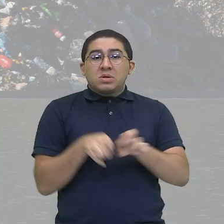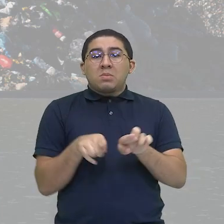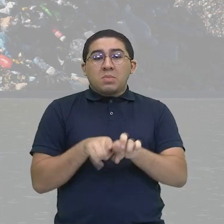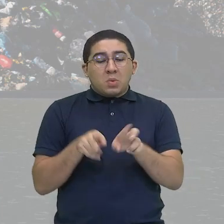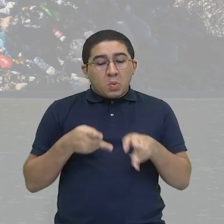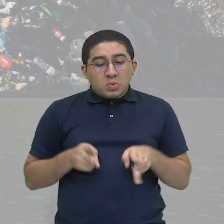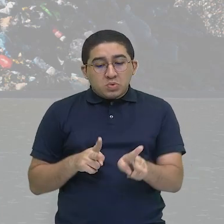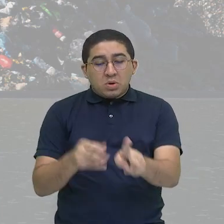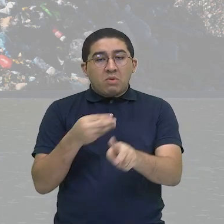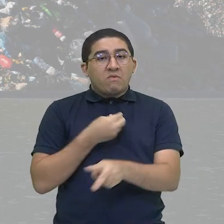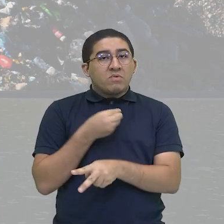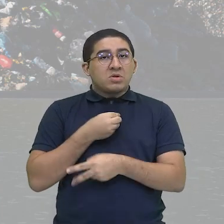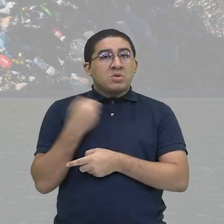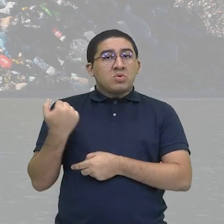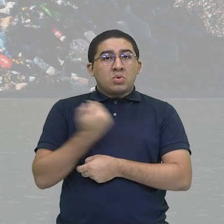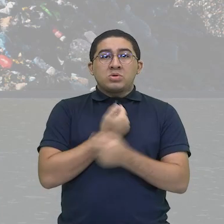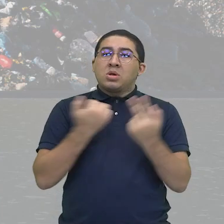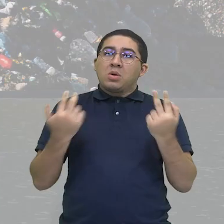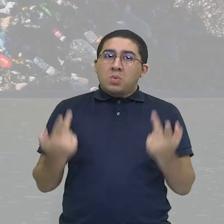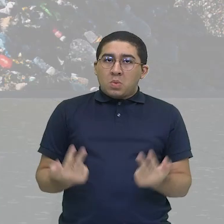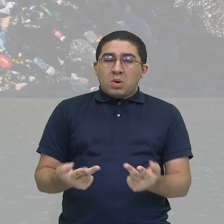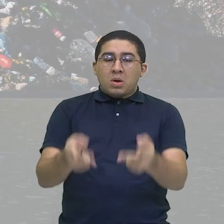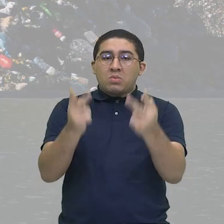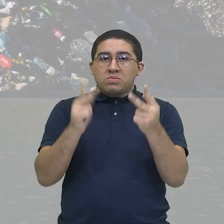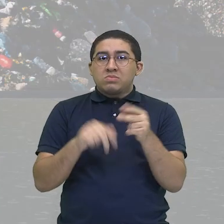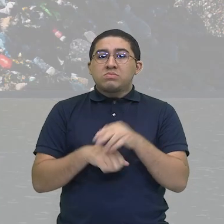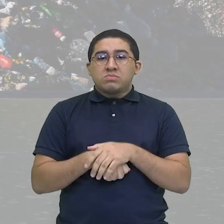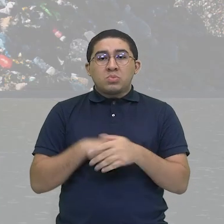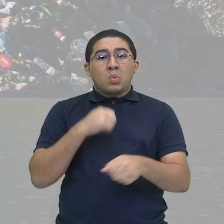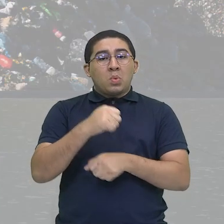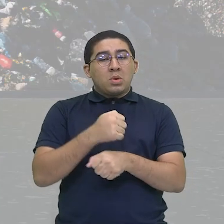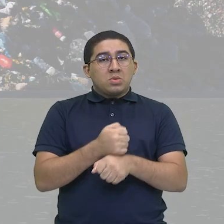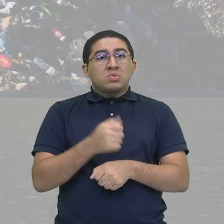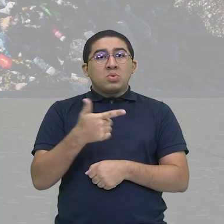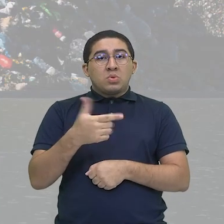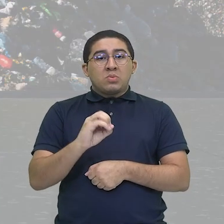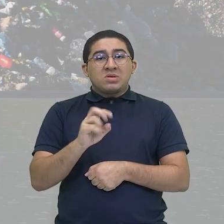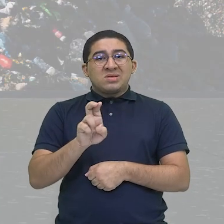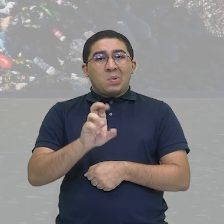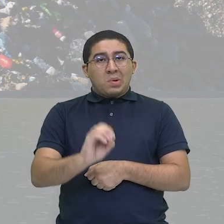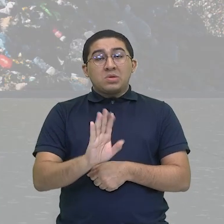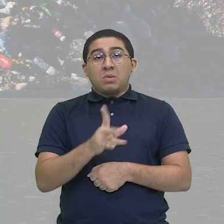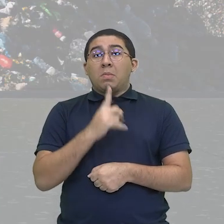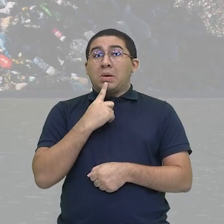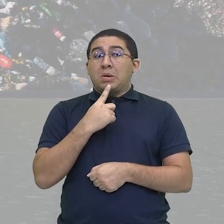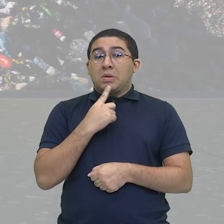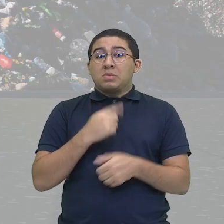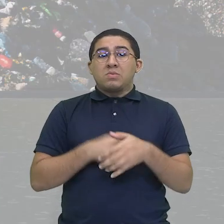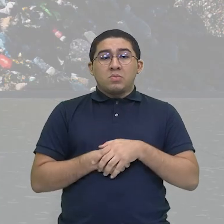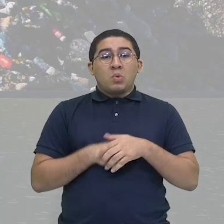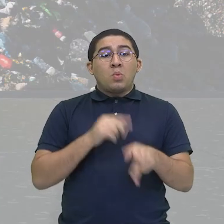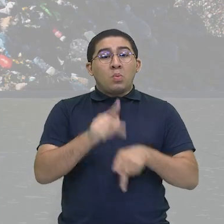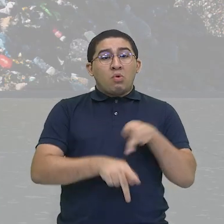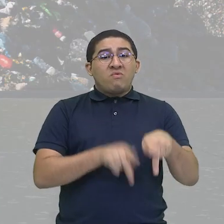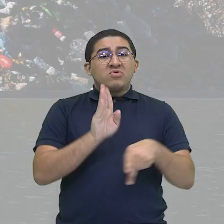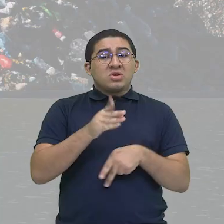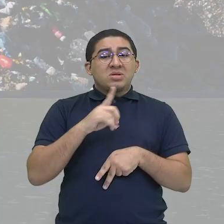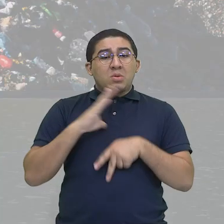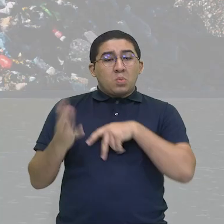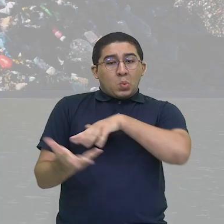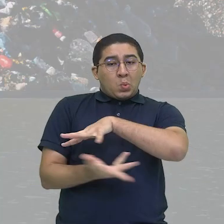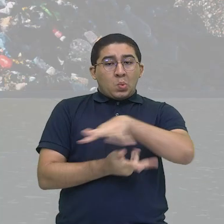os estilos de vida atuais em 2050, está muito próximo, quando a população mundial poderá